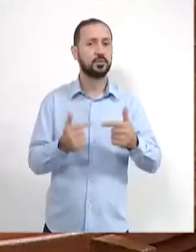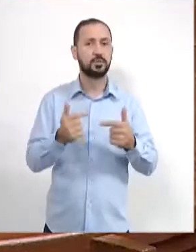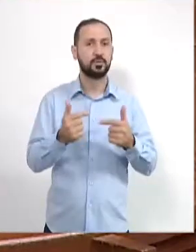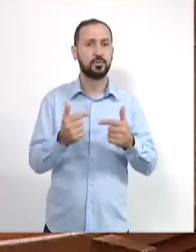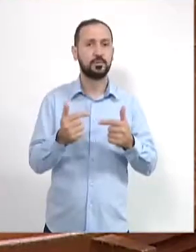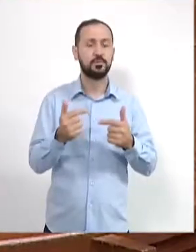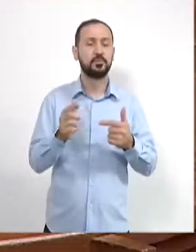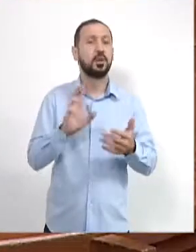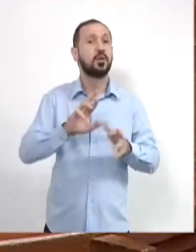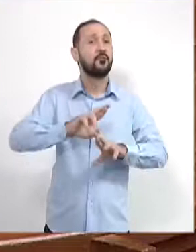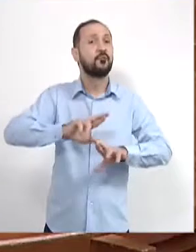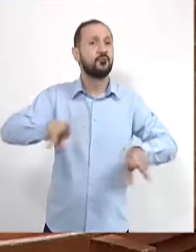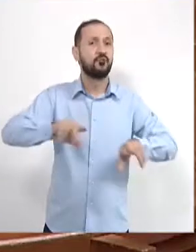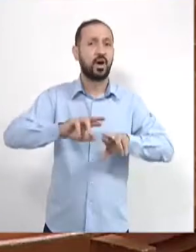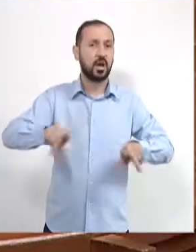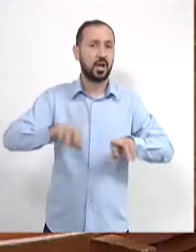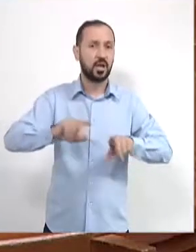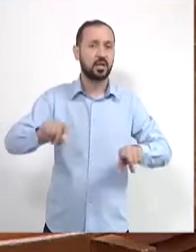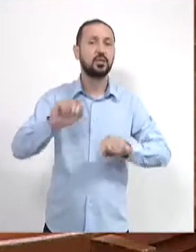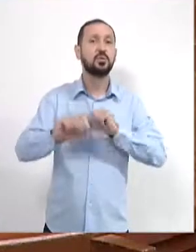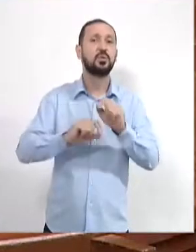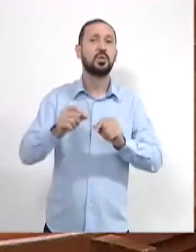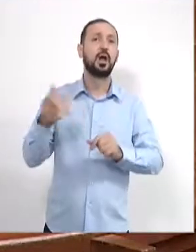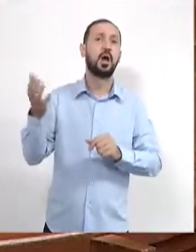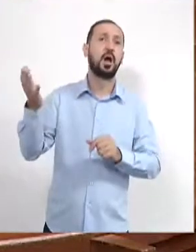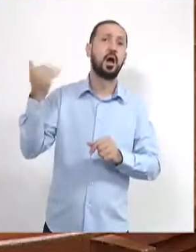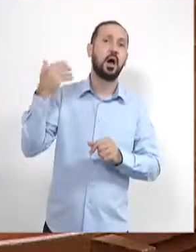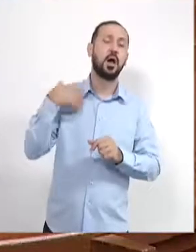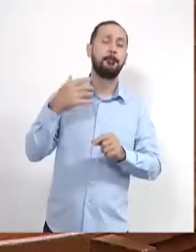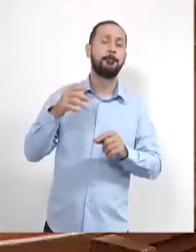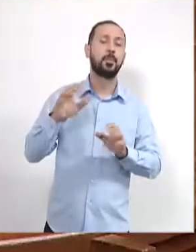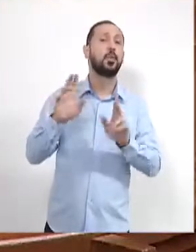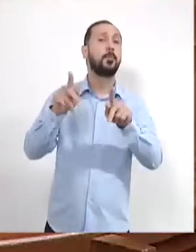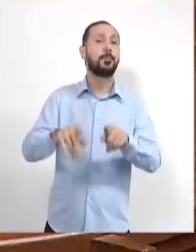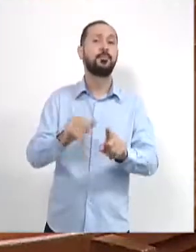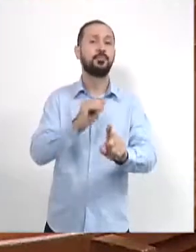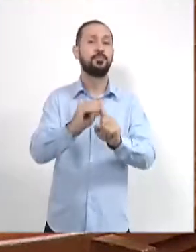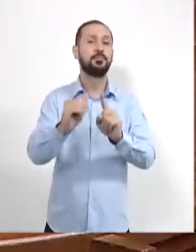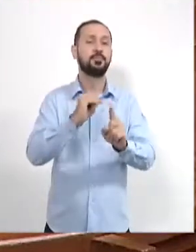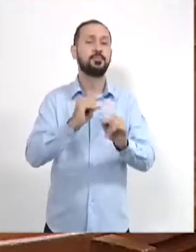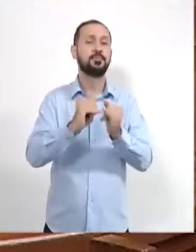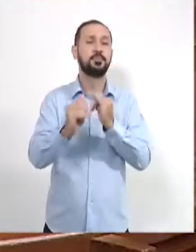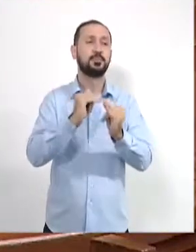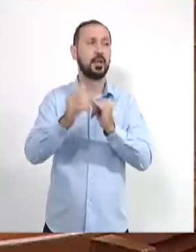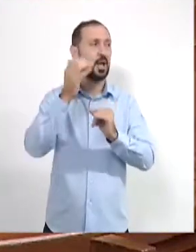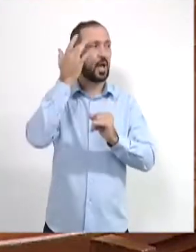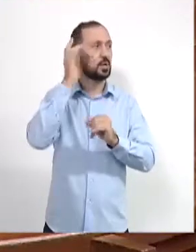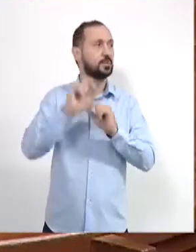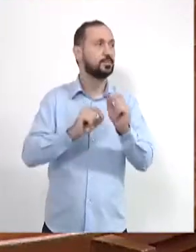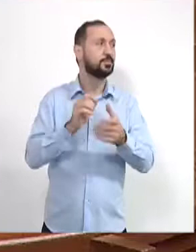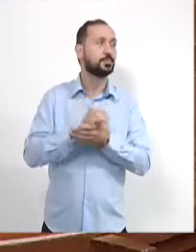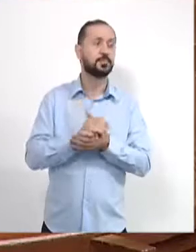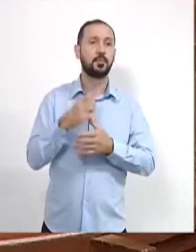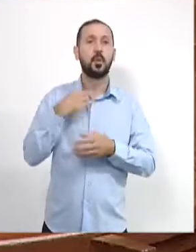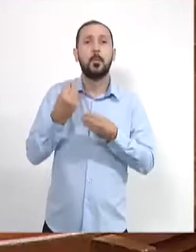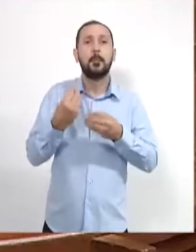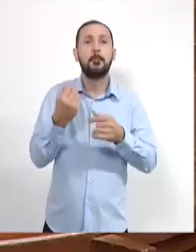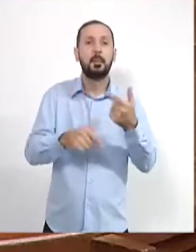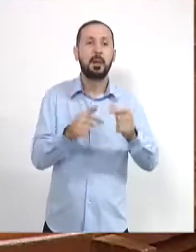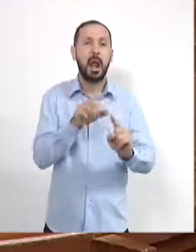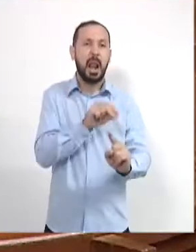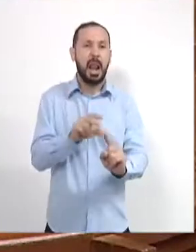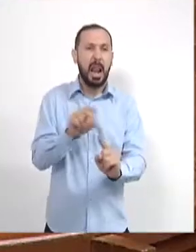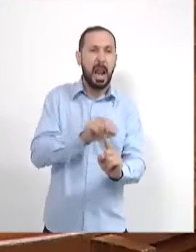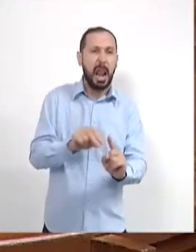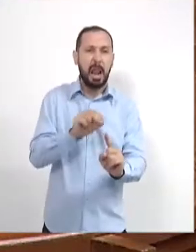política diferente daquilo que uma parcela da população estigmatizou como politicalha,